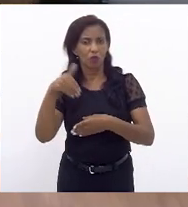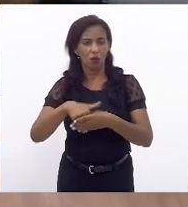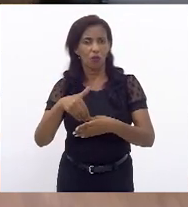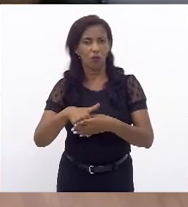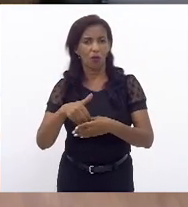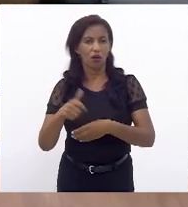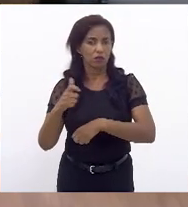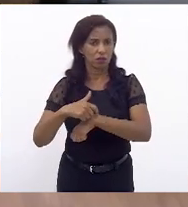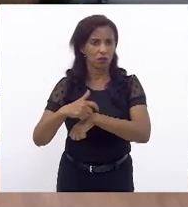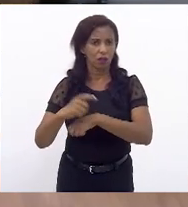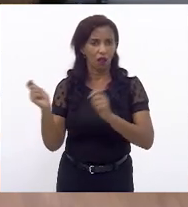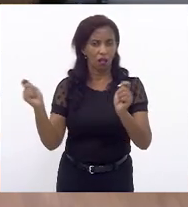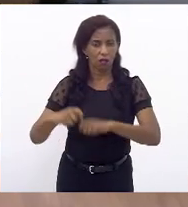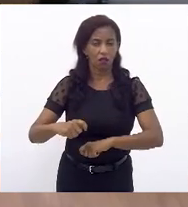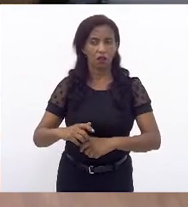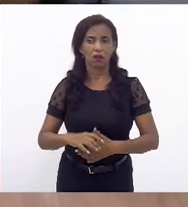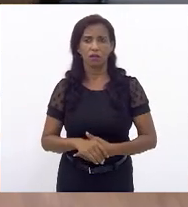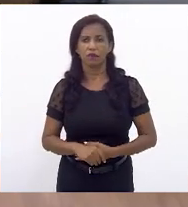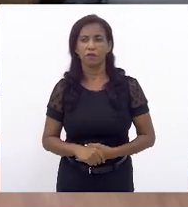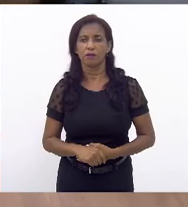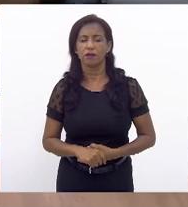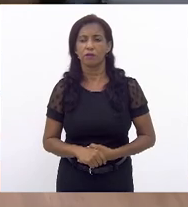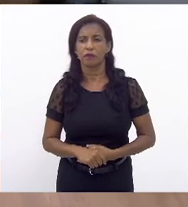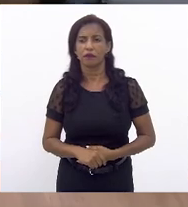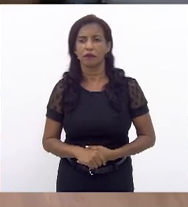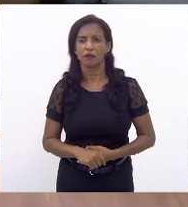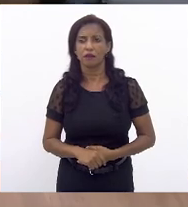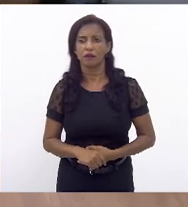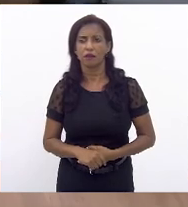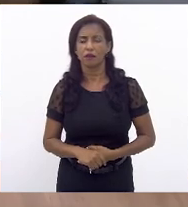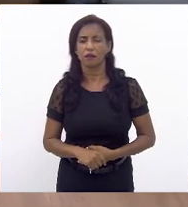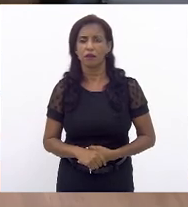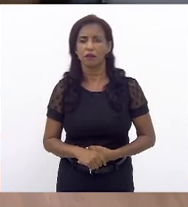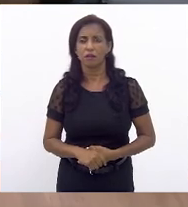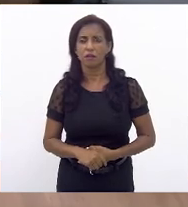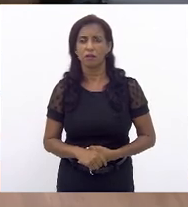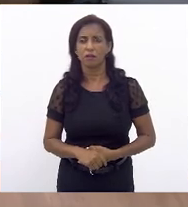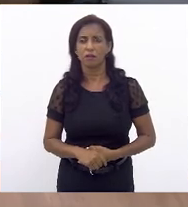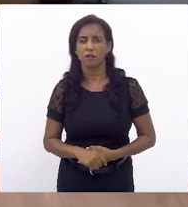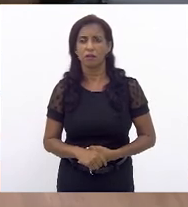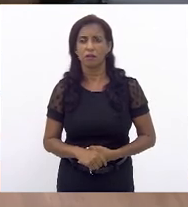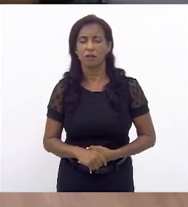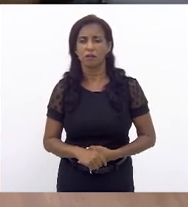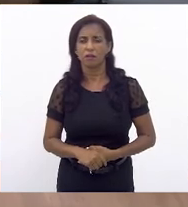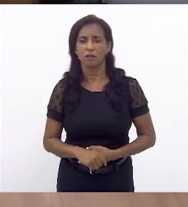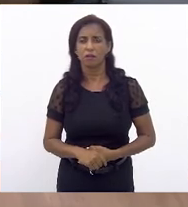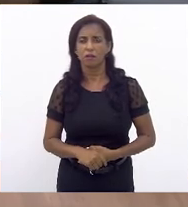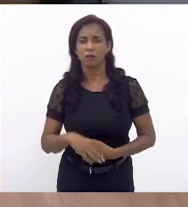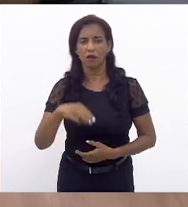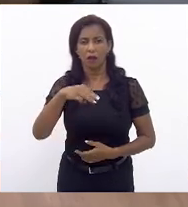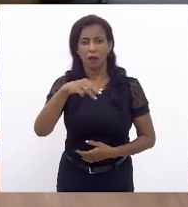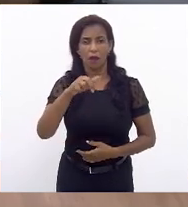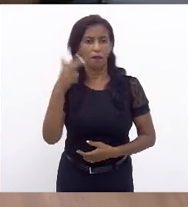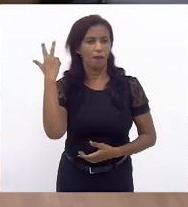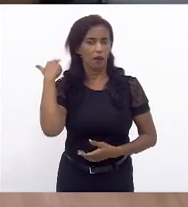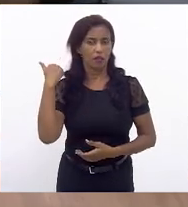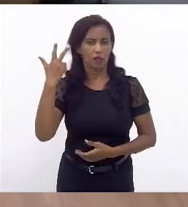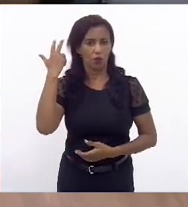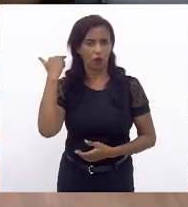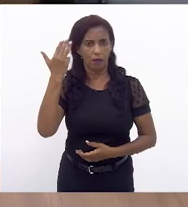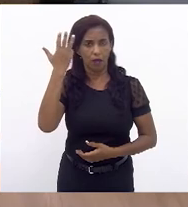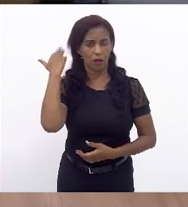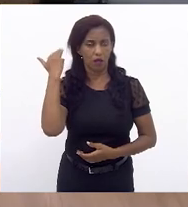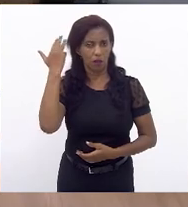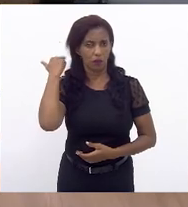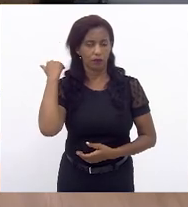voto nesse momento. É possível, tia Azul? Qual deputado está falando? Marcelo Cabeleireiro, quero votar